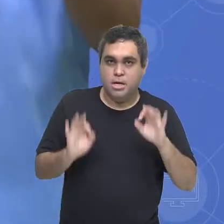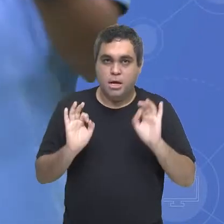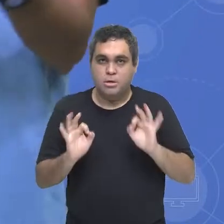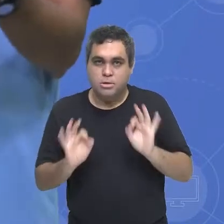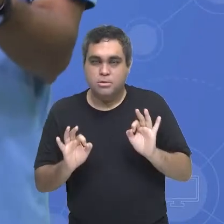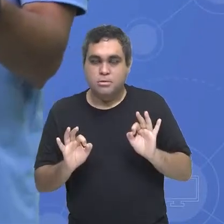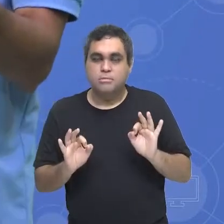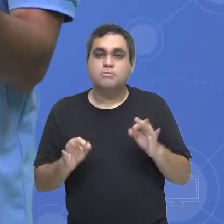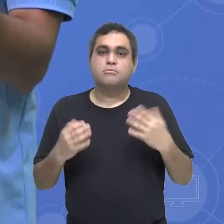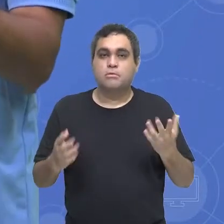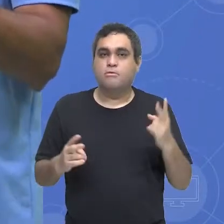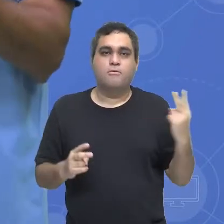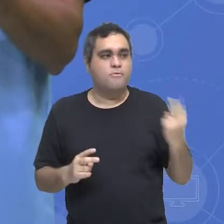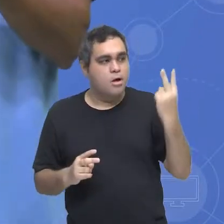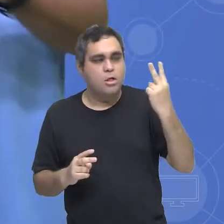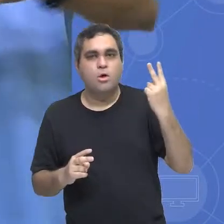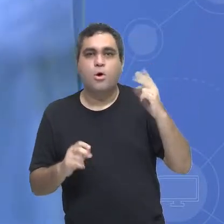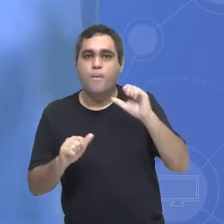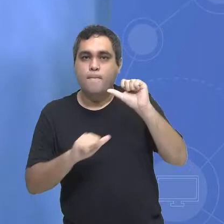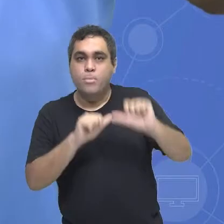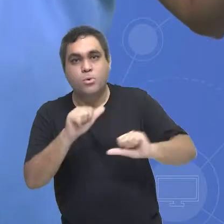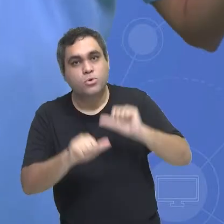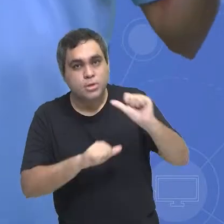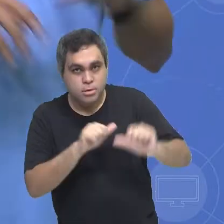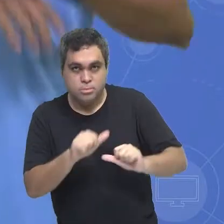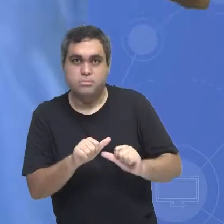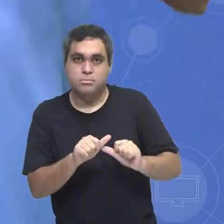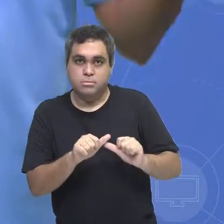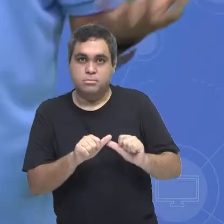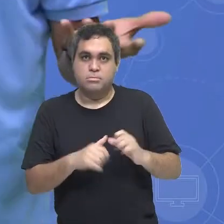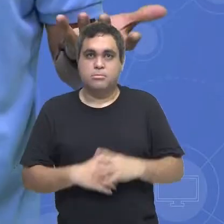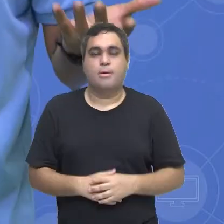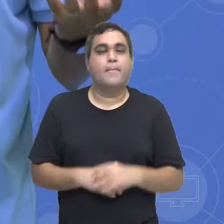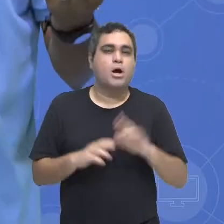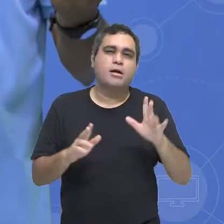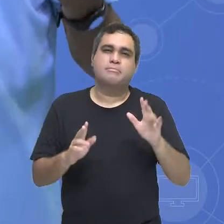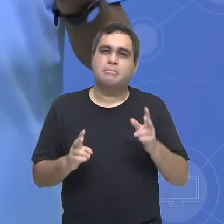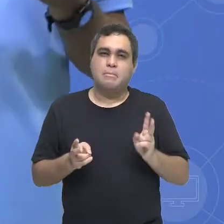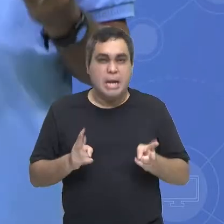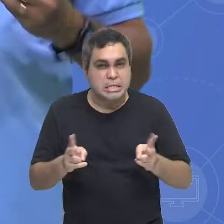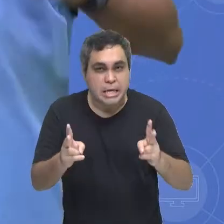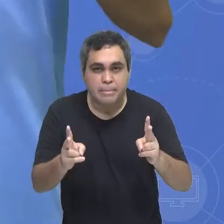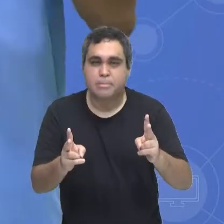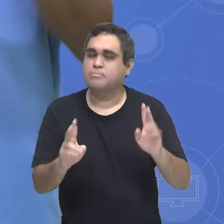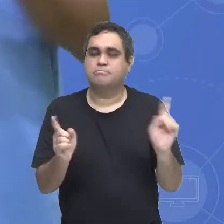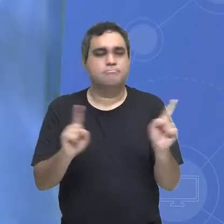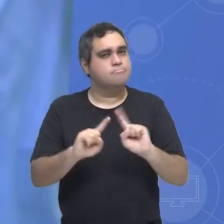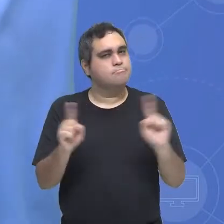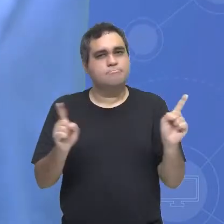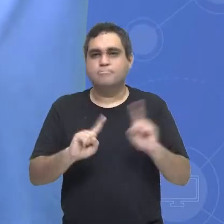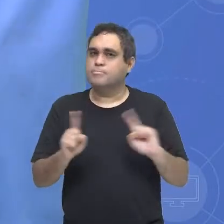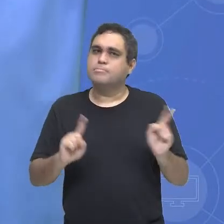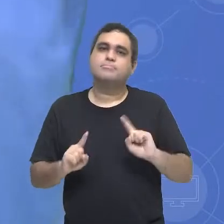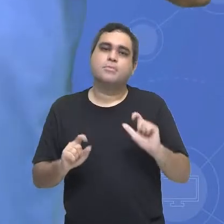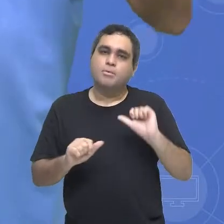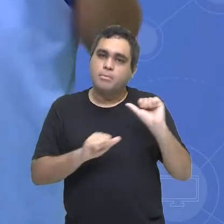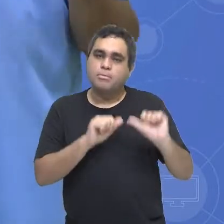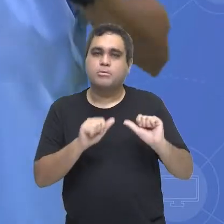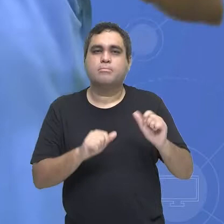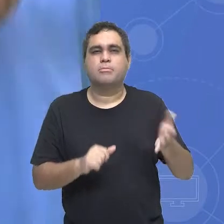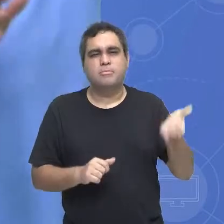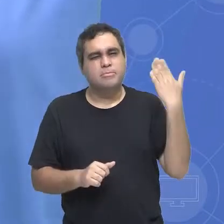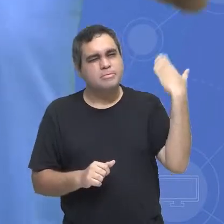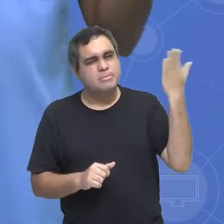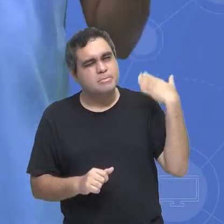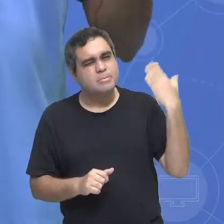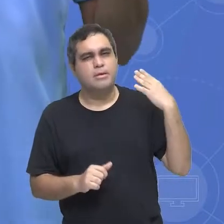vivendo. Esses valores mudam ou esses valores são eternos, são imutáveis, né? Desde que o mundo é